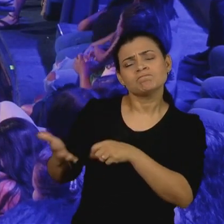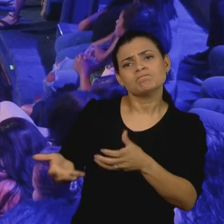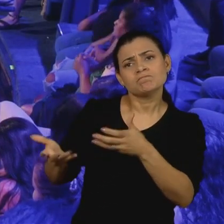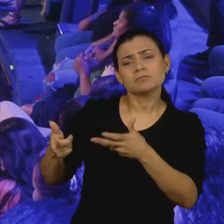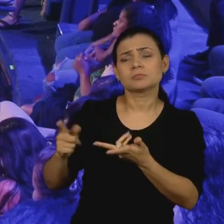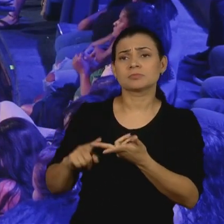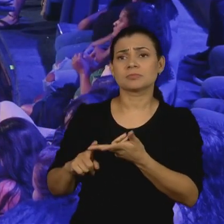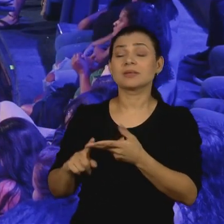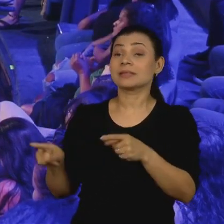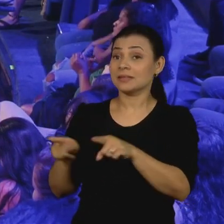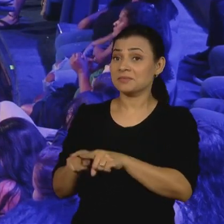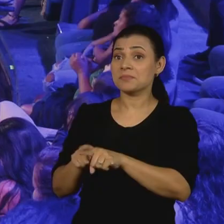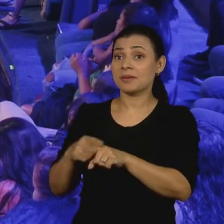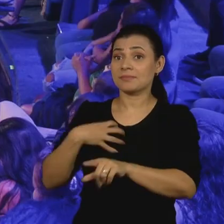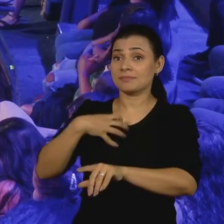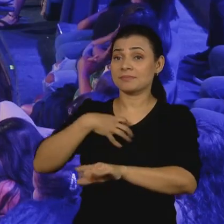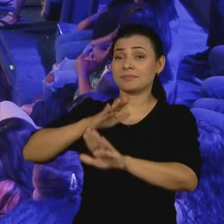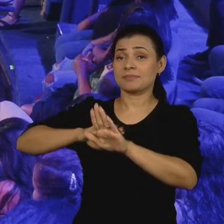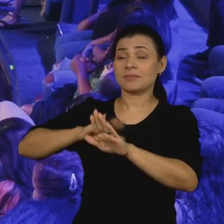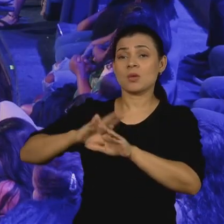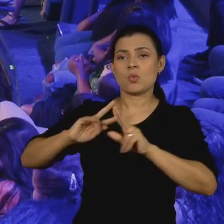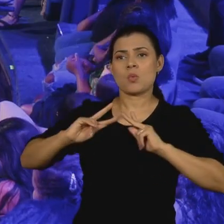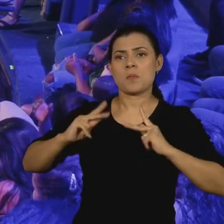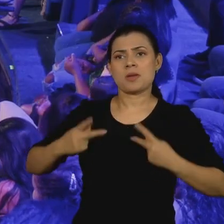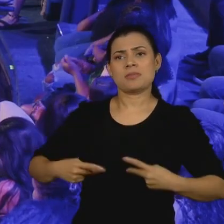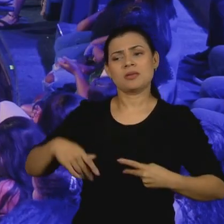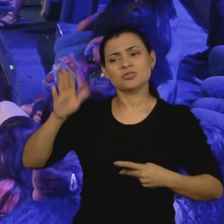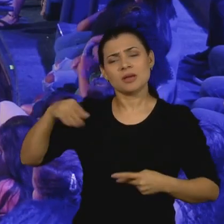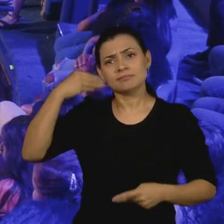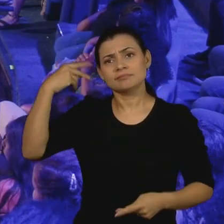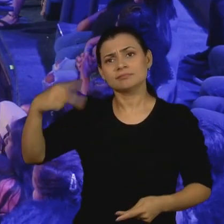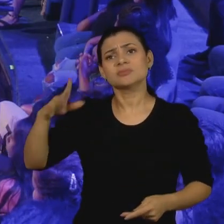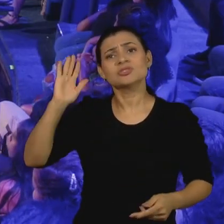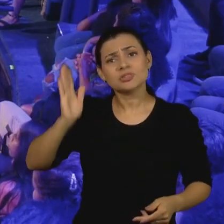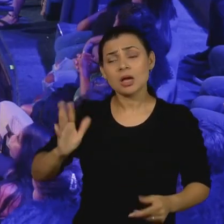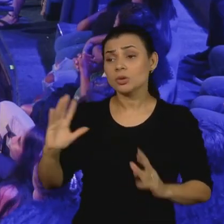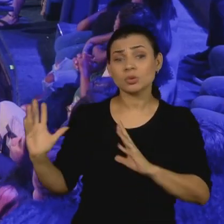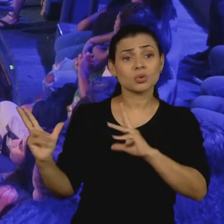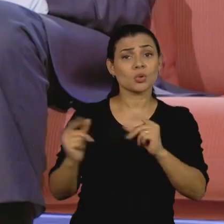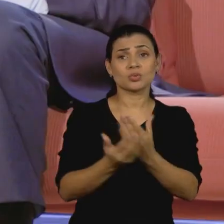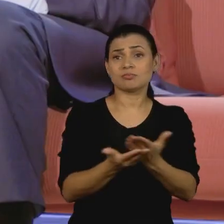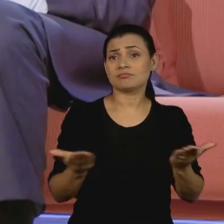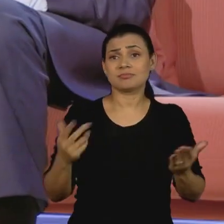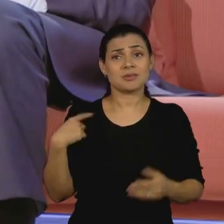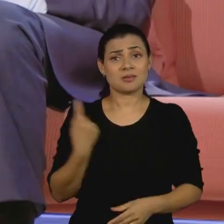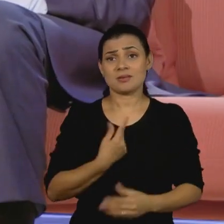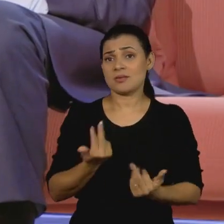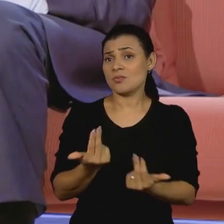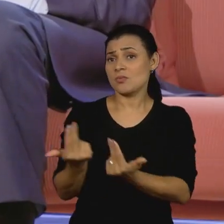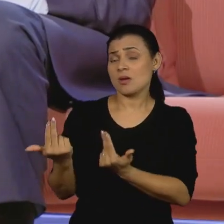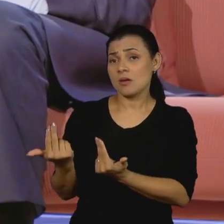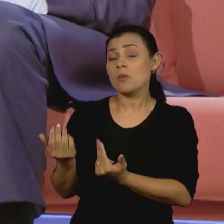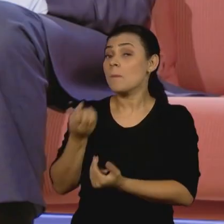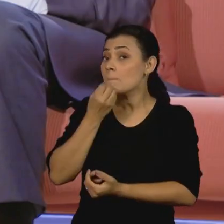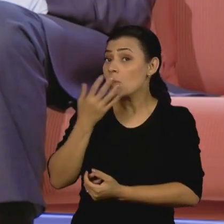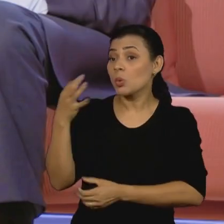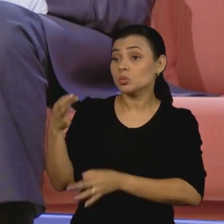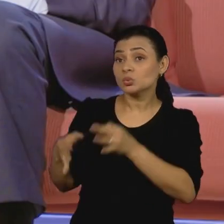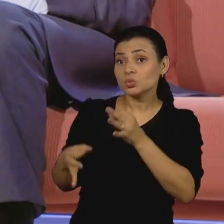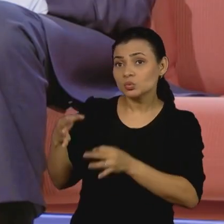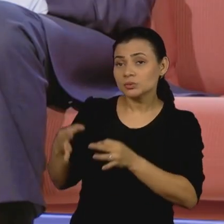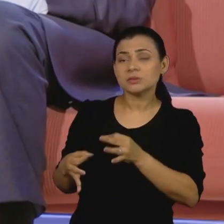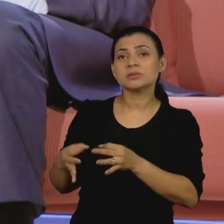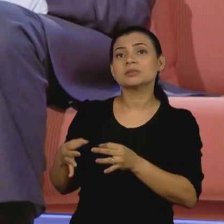essa massa de humanidade que ele já tem, que nós todos temos, na verdade. O bom juiz, ele não se